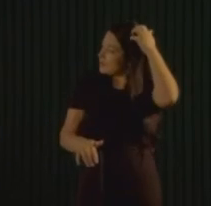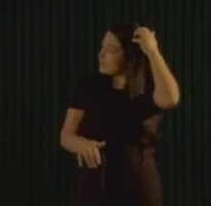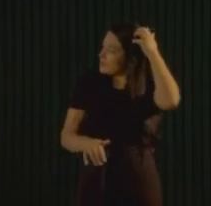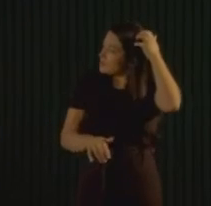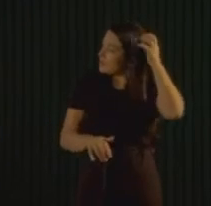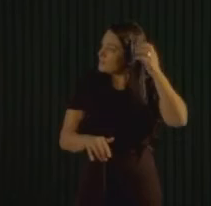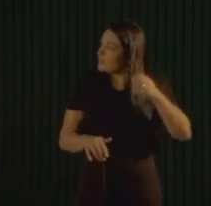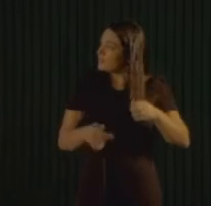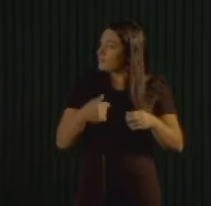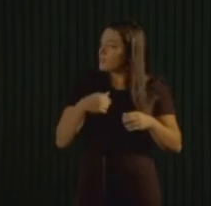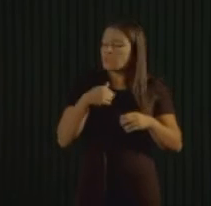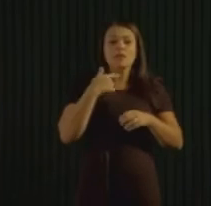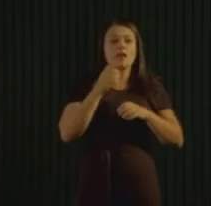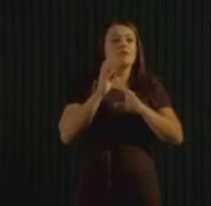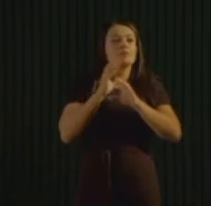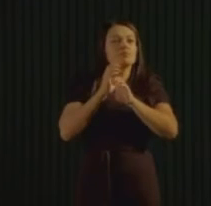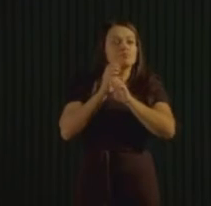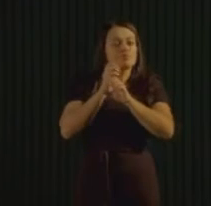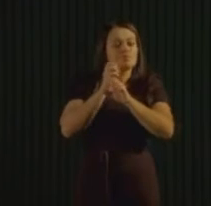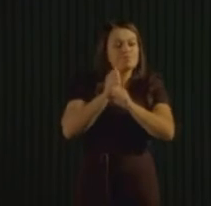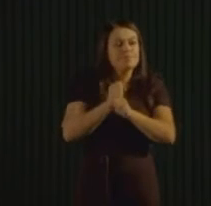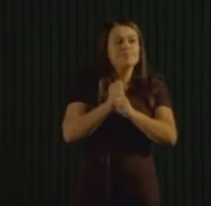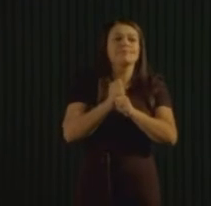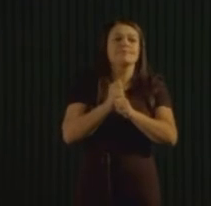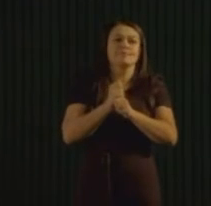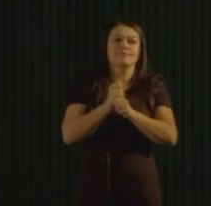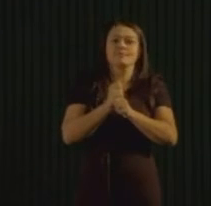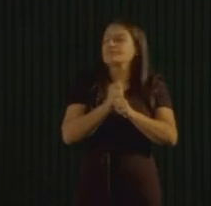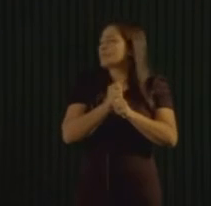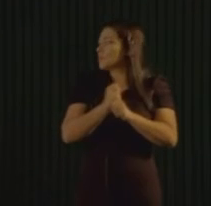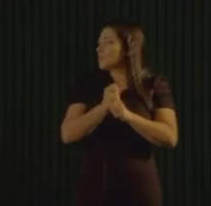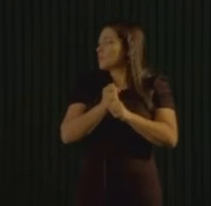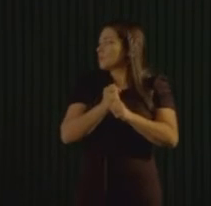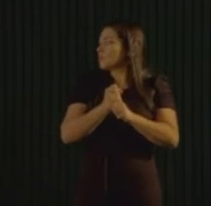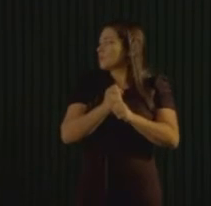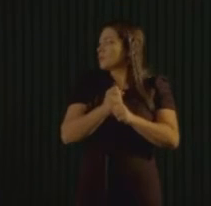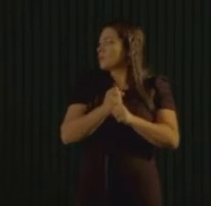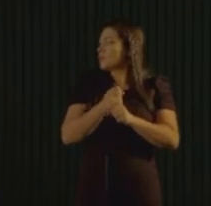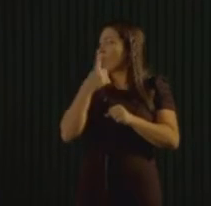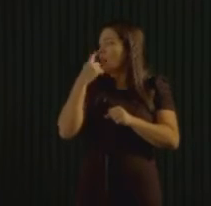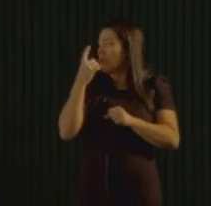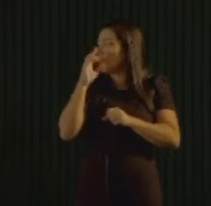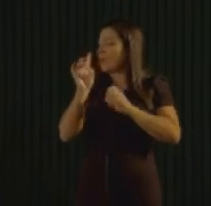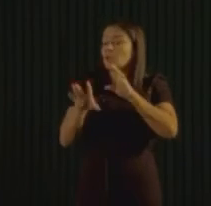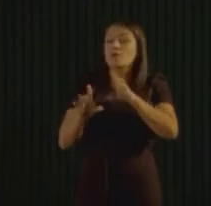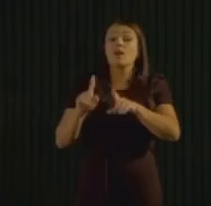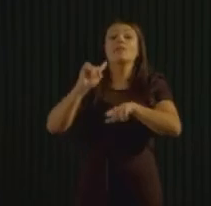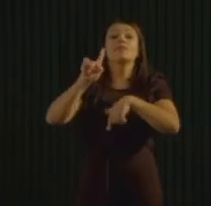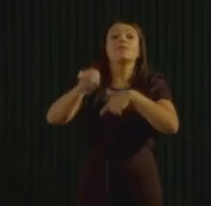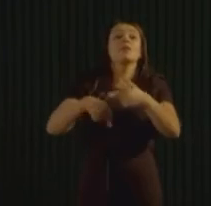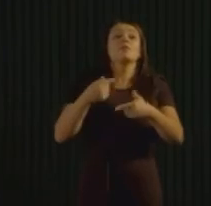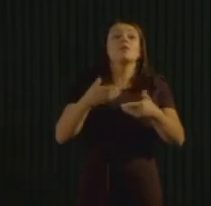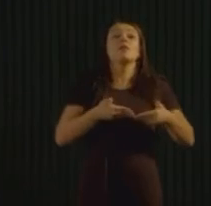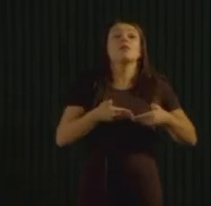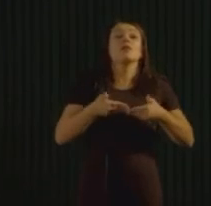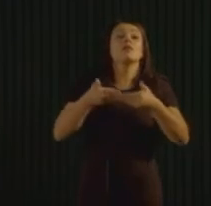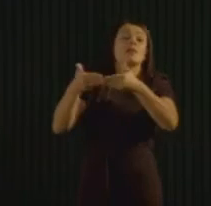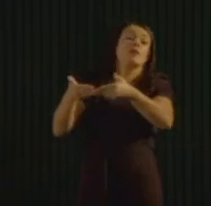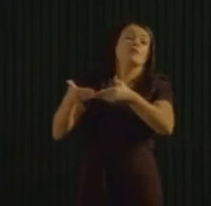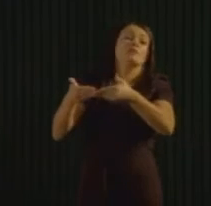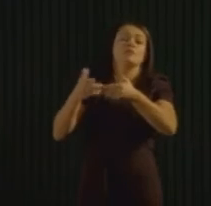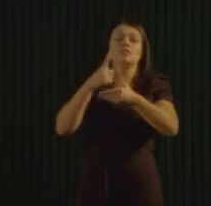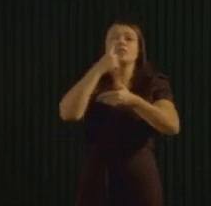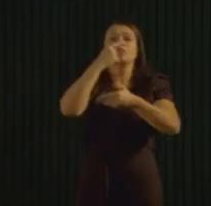gráfico ele corresponde a esse estudo de análise de abundância da gravimetria. E aí, para onde vai? O que fazer